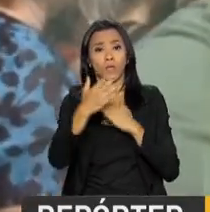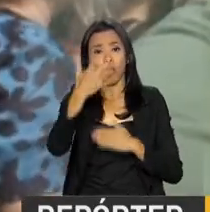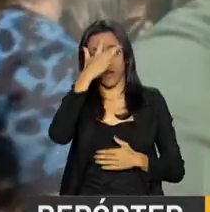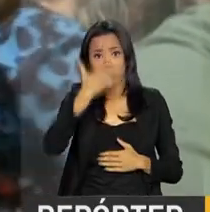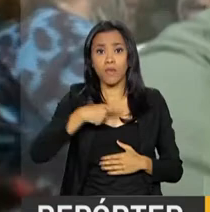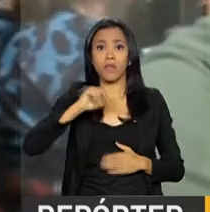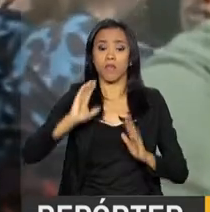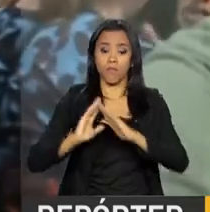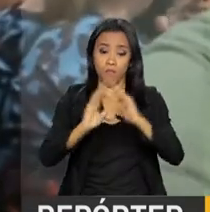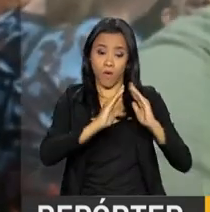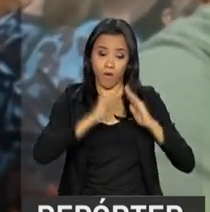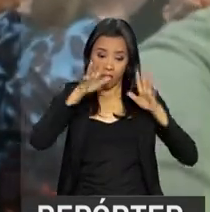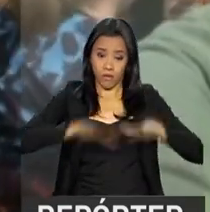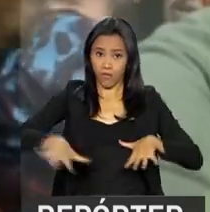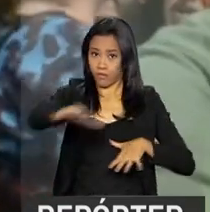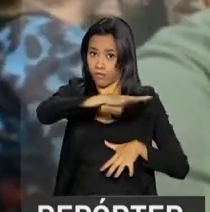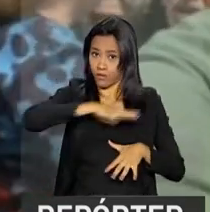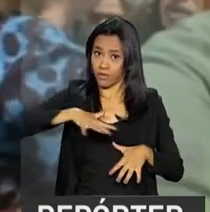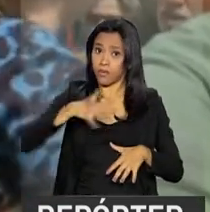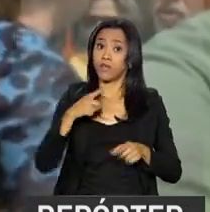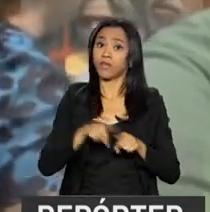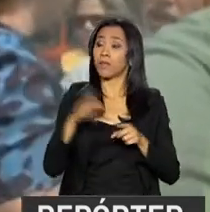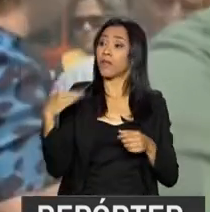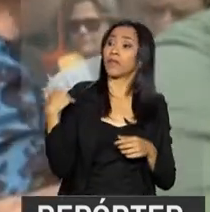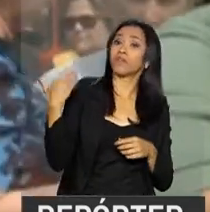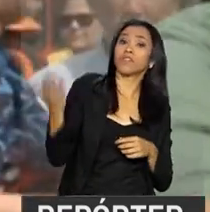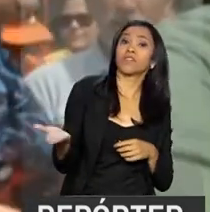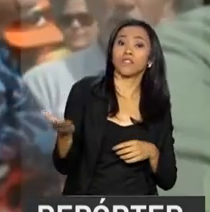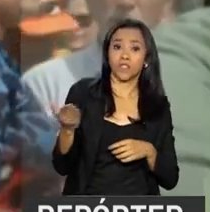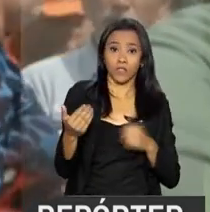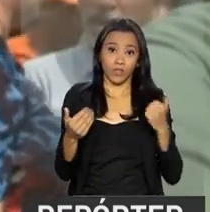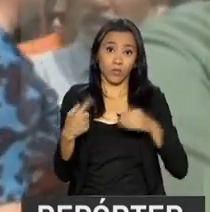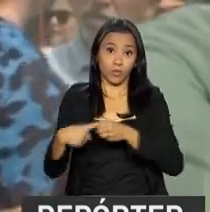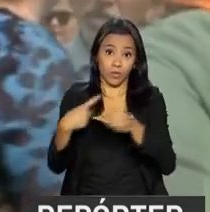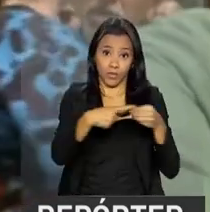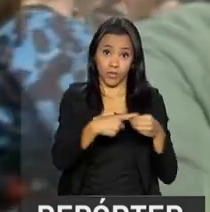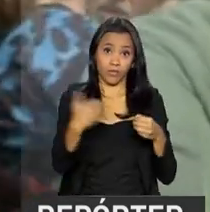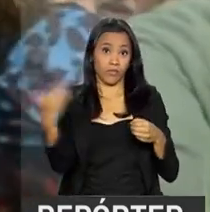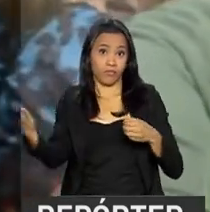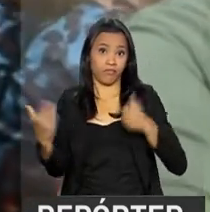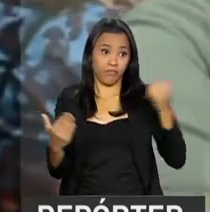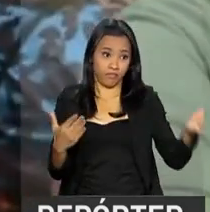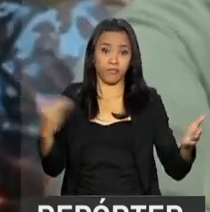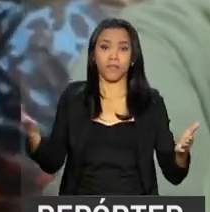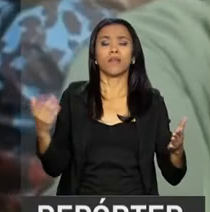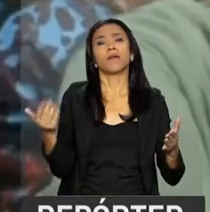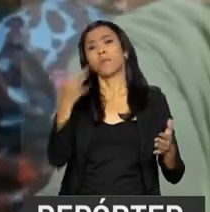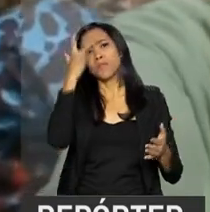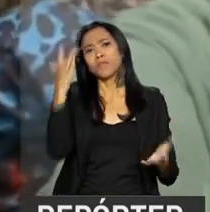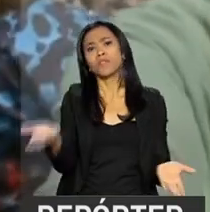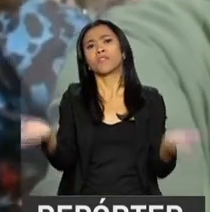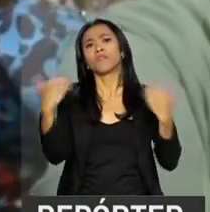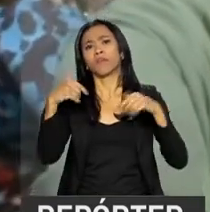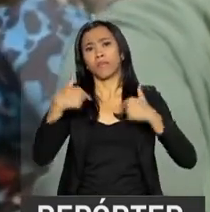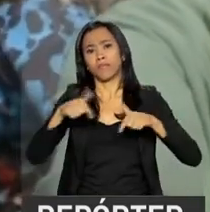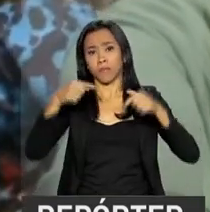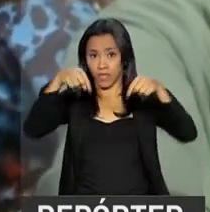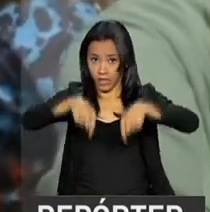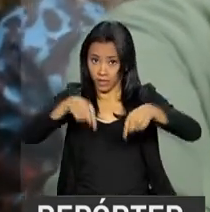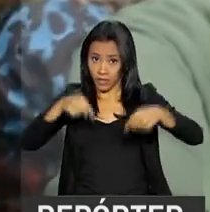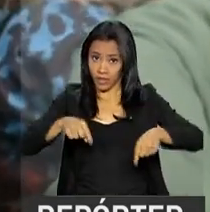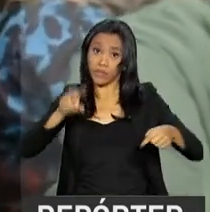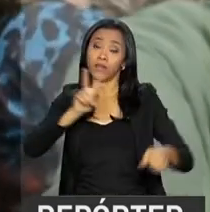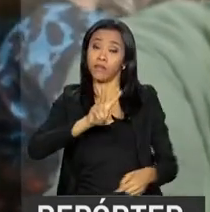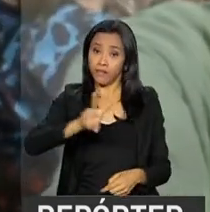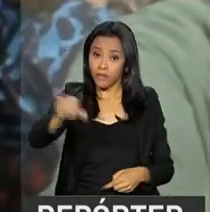dos niteroienses, dos vizinhos, municípios vizinhos, pessoas que trabalham em Niterói. Vai